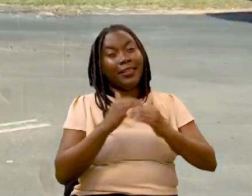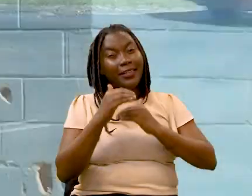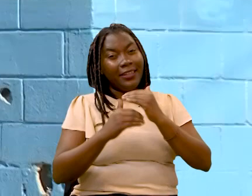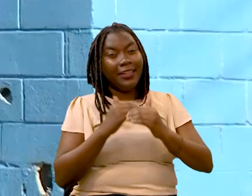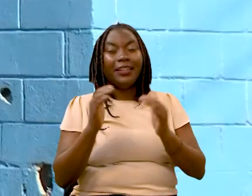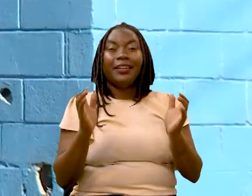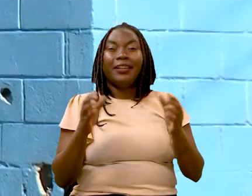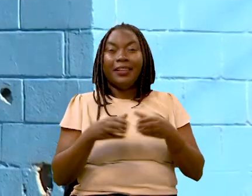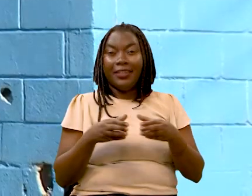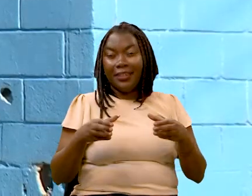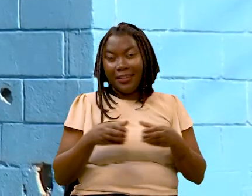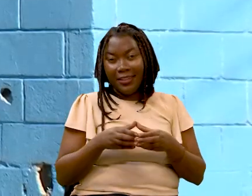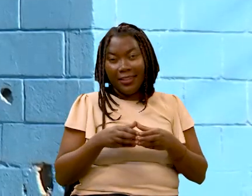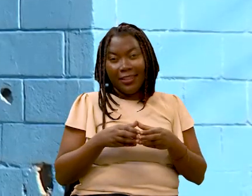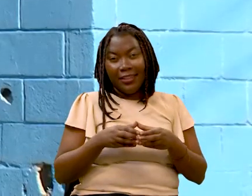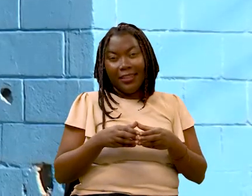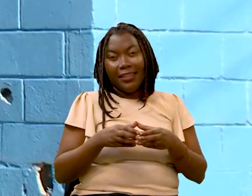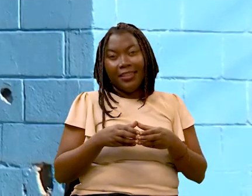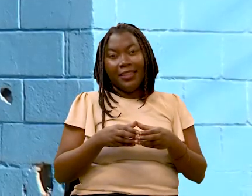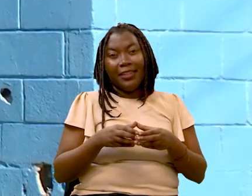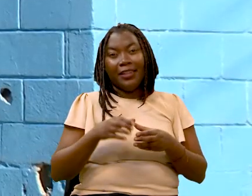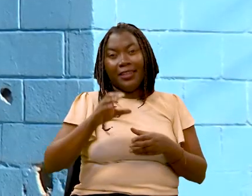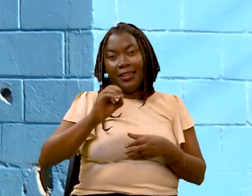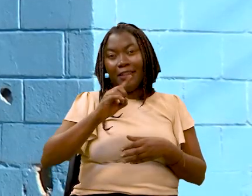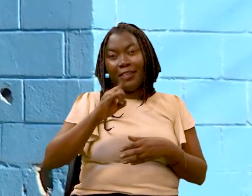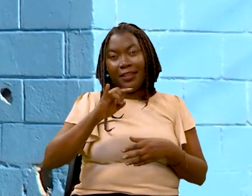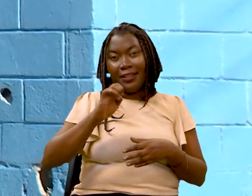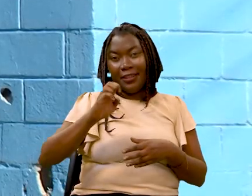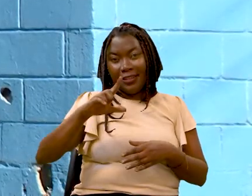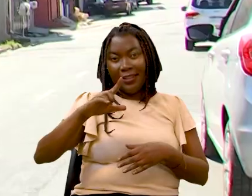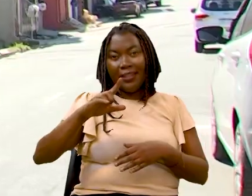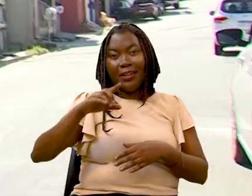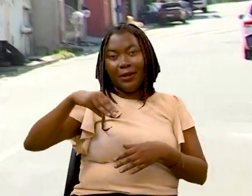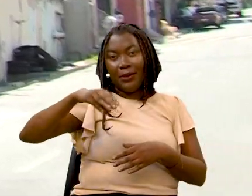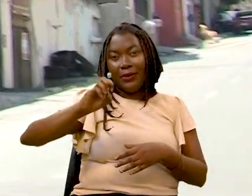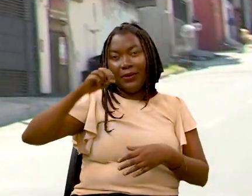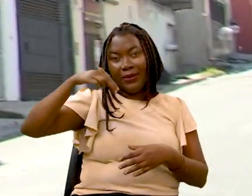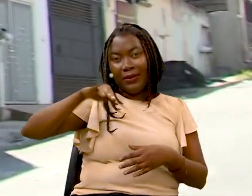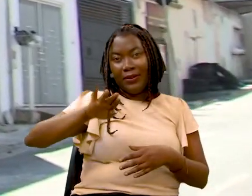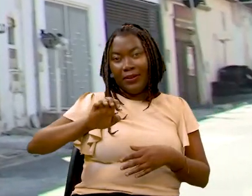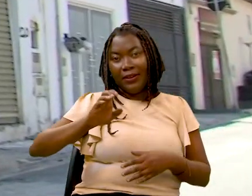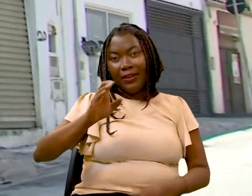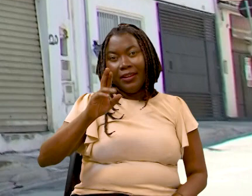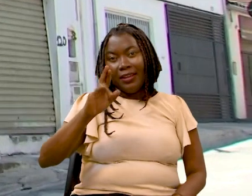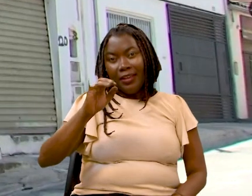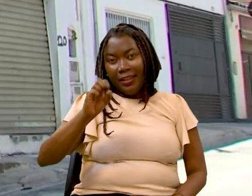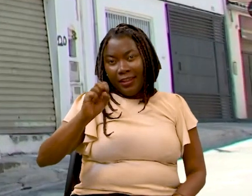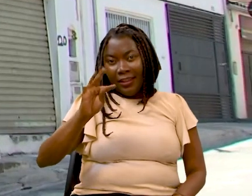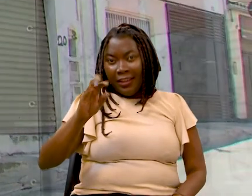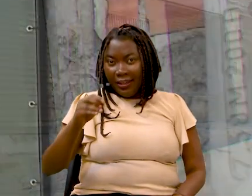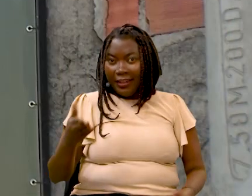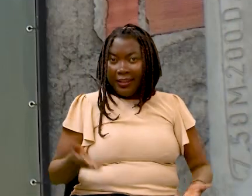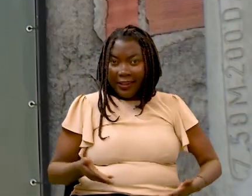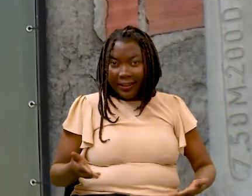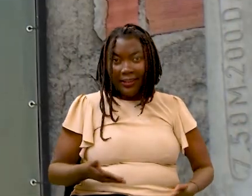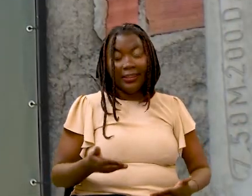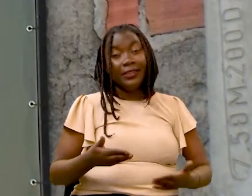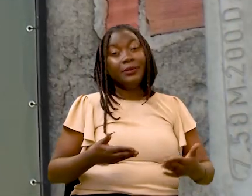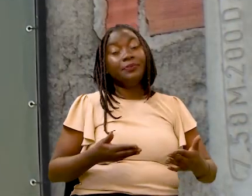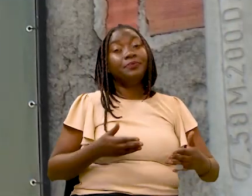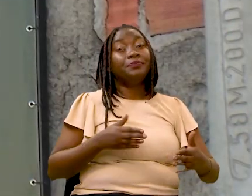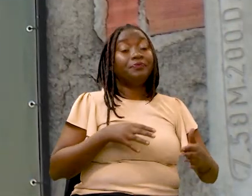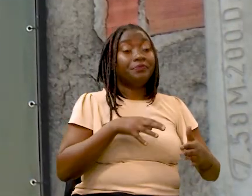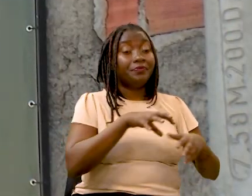É um trabalho que está sendo desenvolvido na comunidade, no complexo do Parque Osiel, no Monte Cristo e no Parque Osiel,